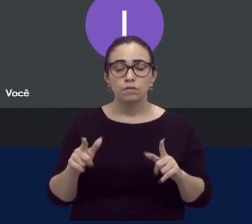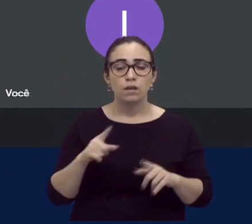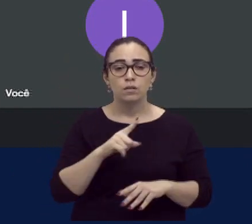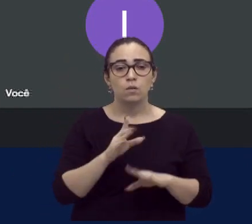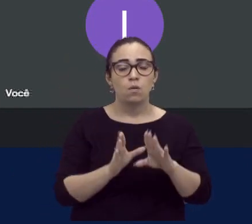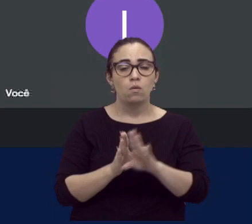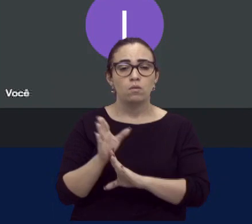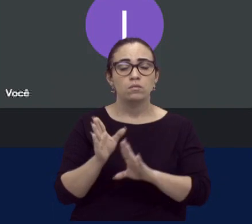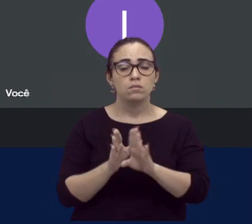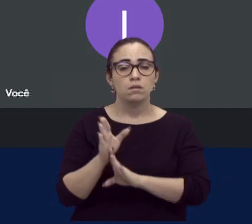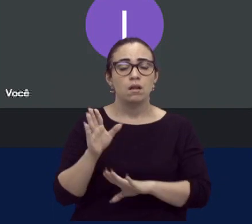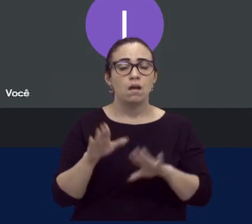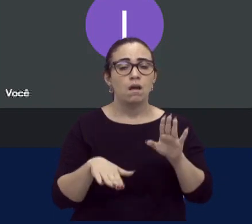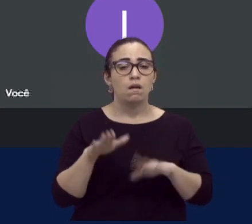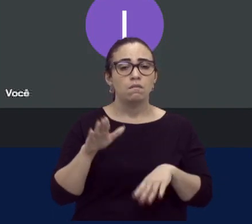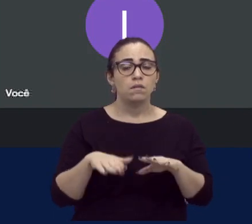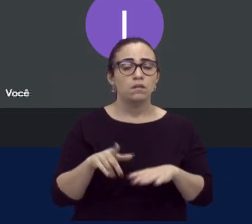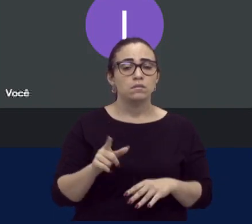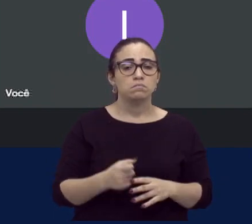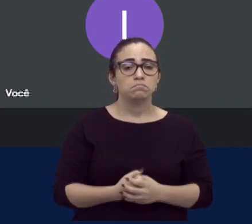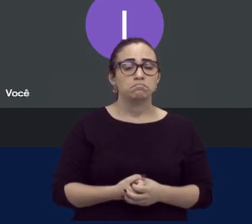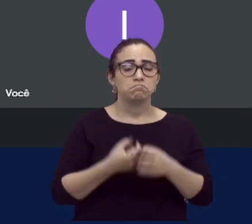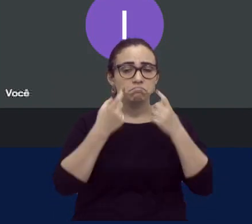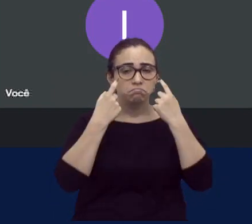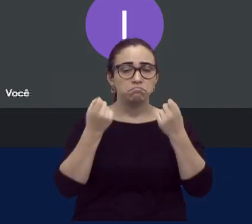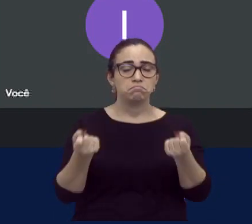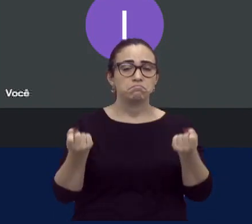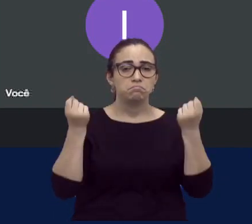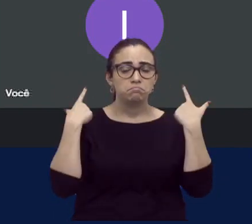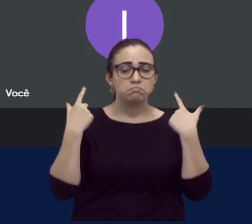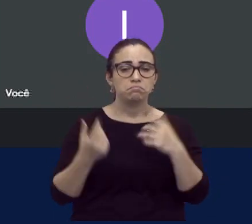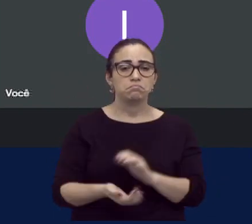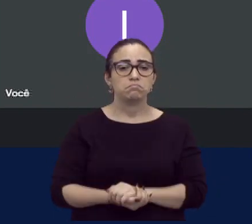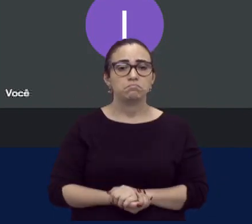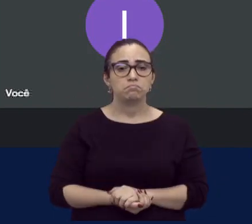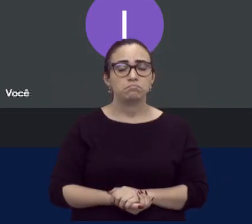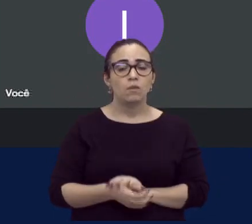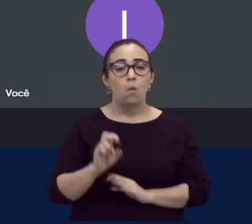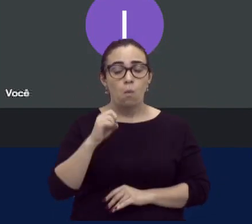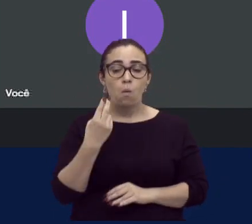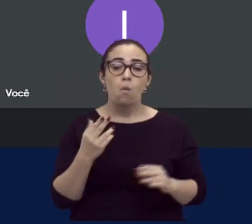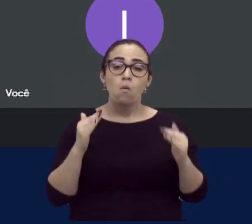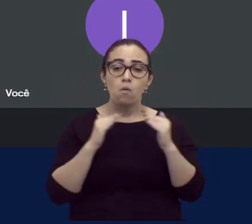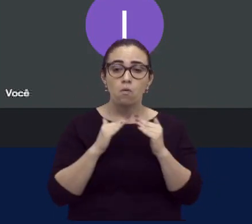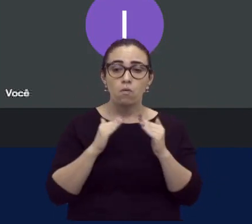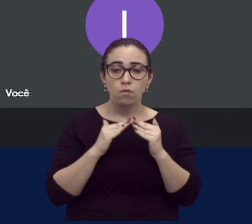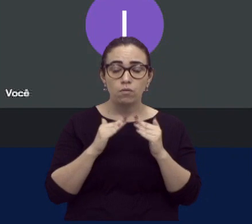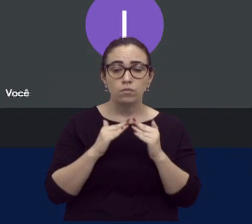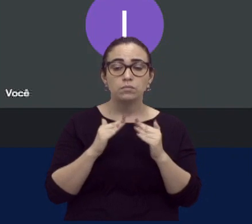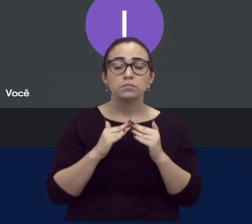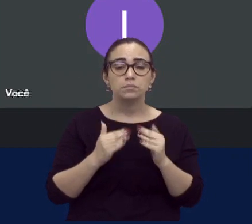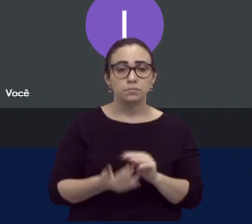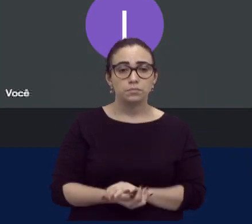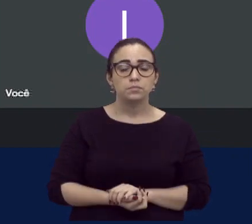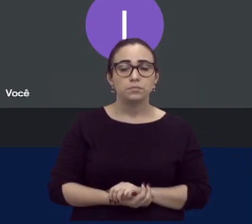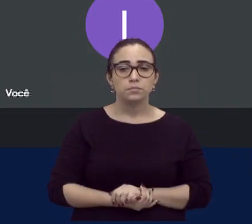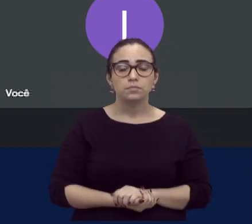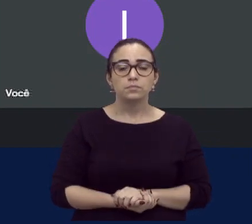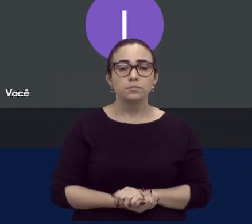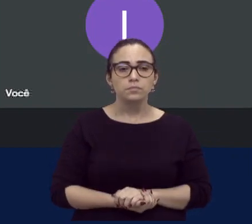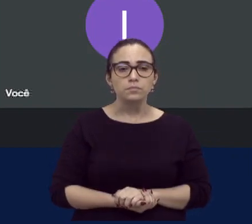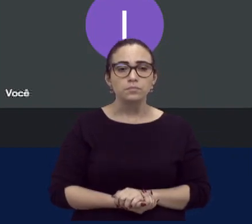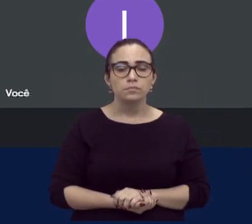pessoa vai dizer assim, ou vai dizer, realmente já estava pensando isso. Ela já tinha, né, um sentimento